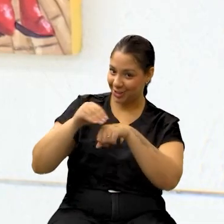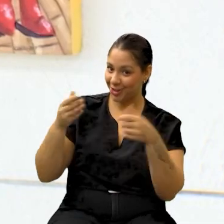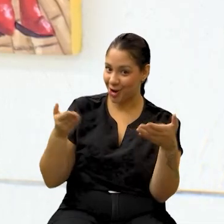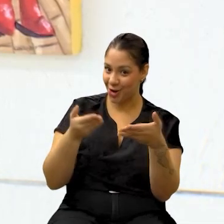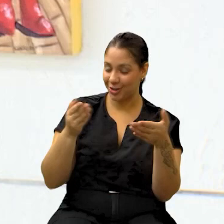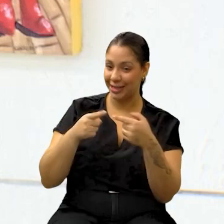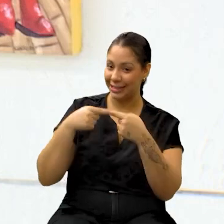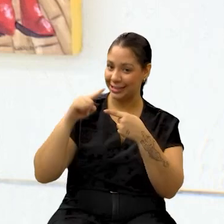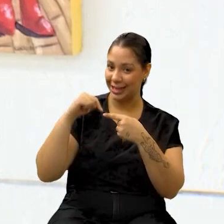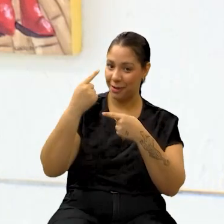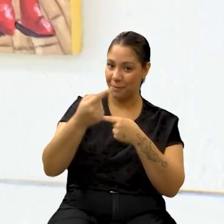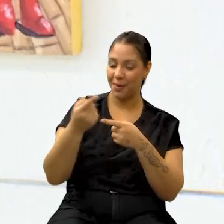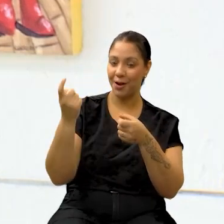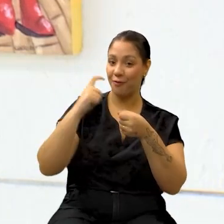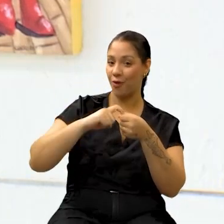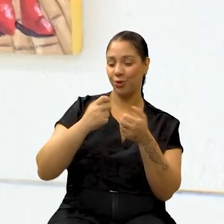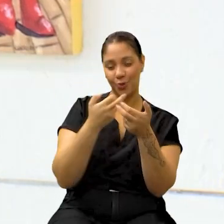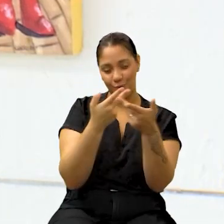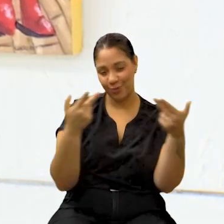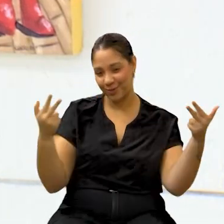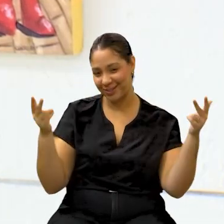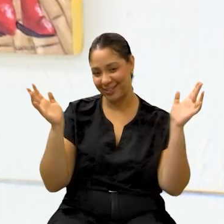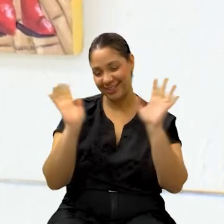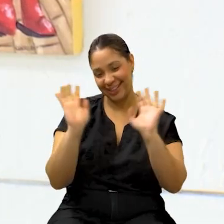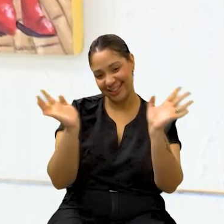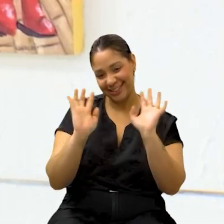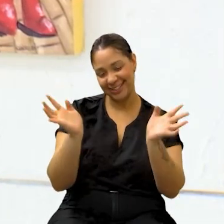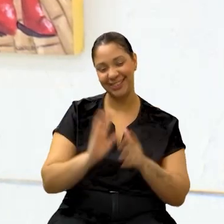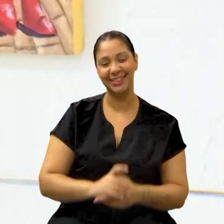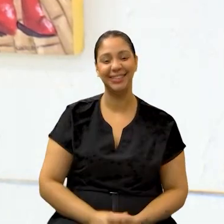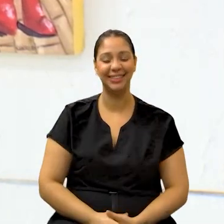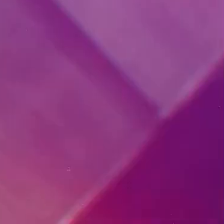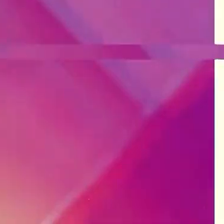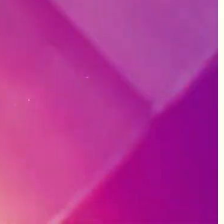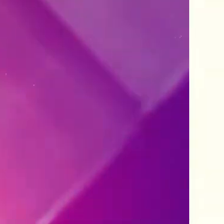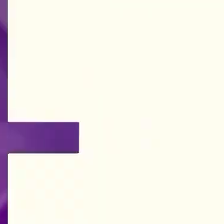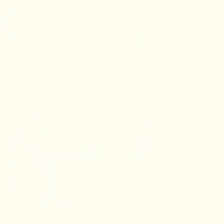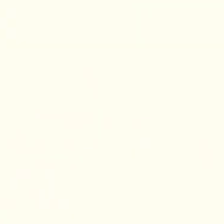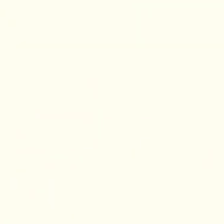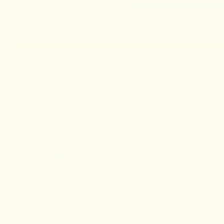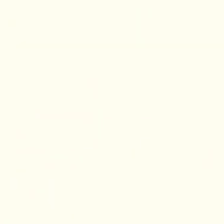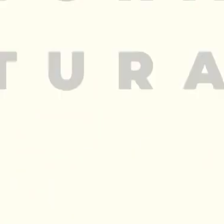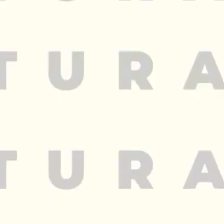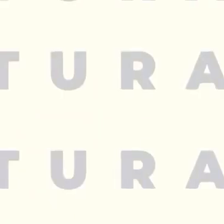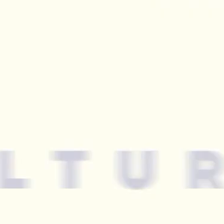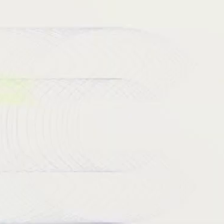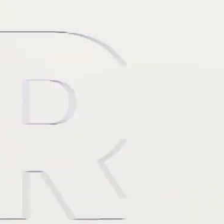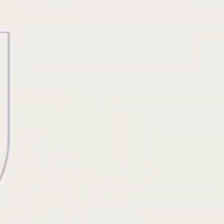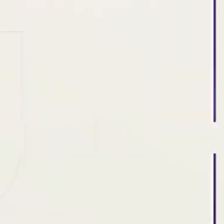Gostaram das dicas de hoje? Eu volto na próxima semana com muito mais. Tchau!